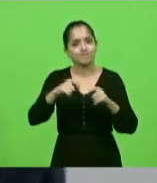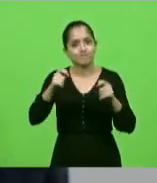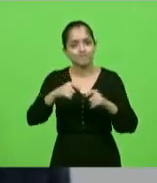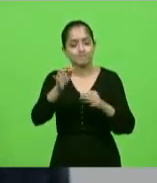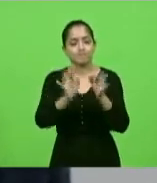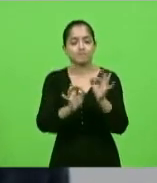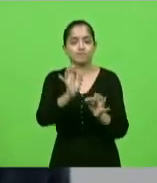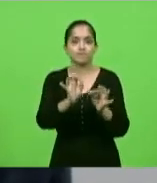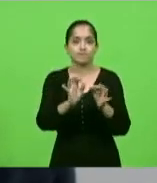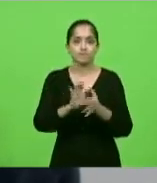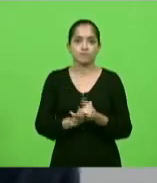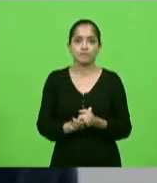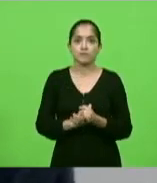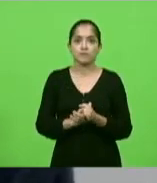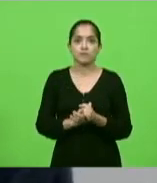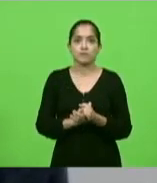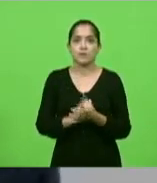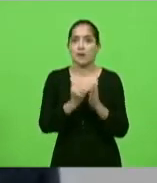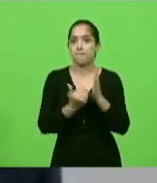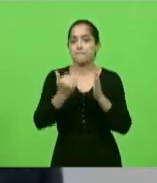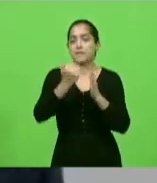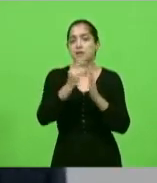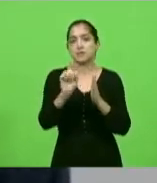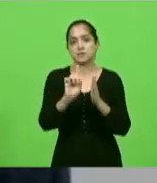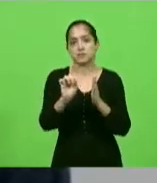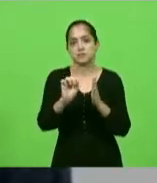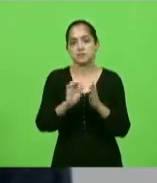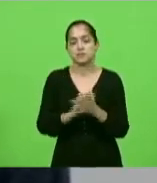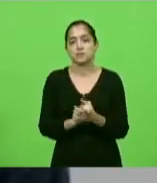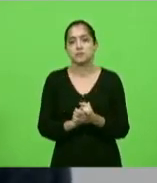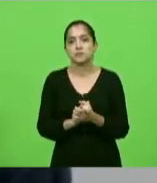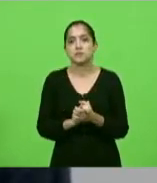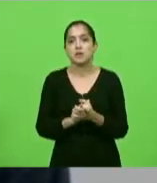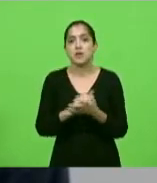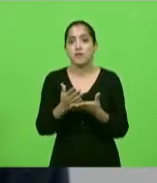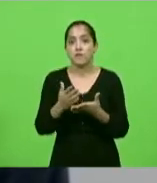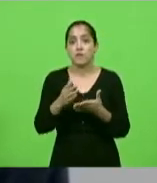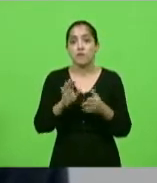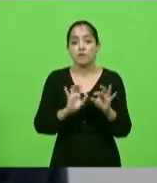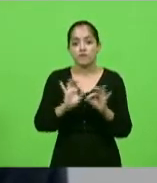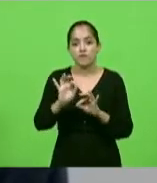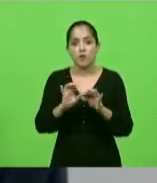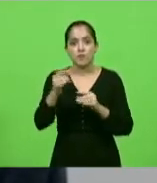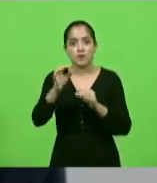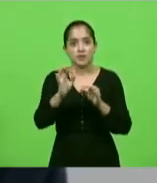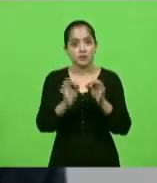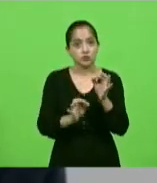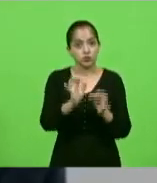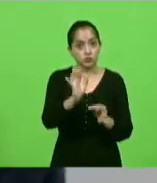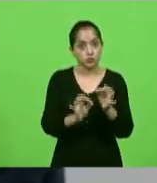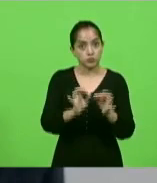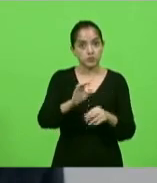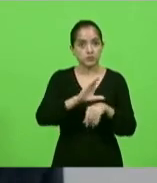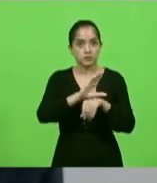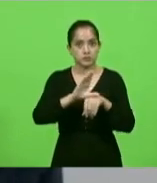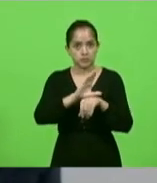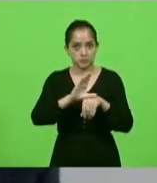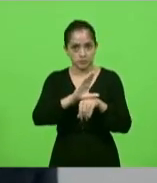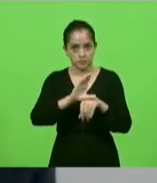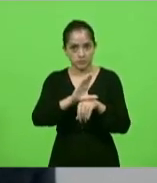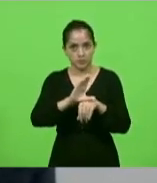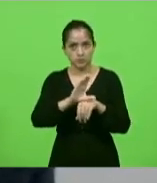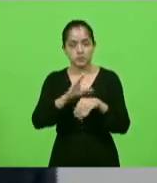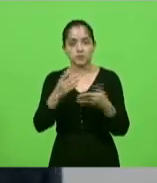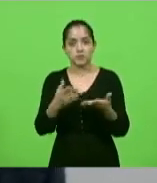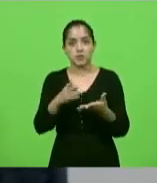consequência jurídica. Nada mais do que isso. Aliás, fórmulas jurídicas trazidas na legislação brasileira que as adoto na